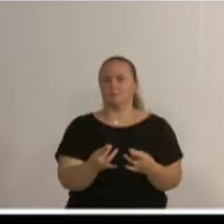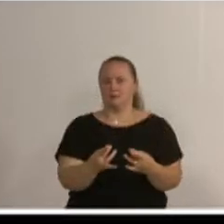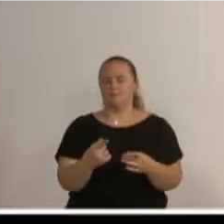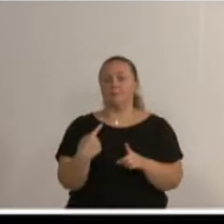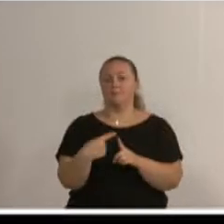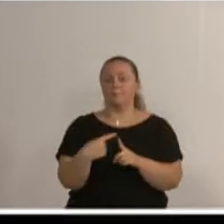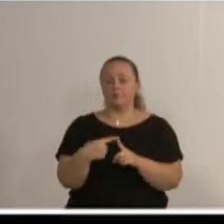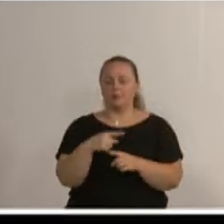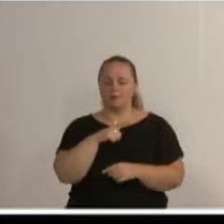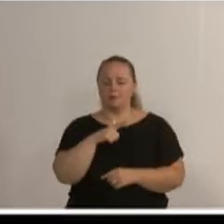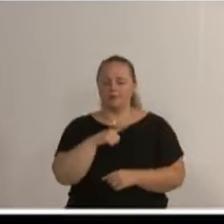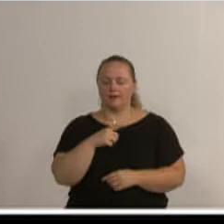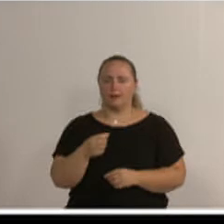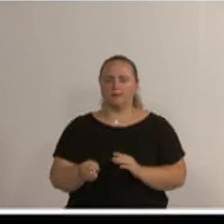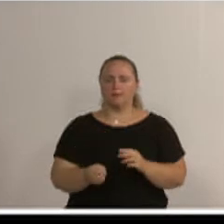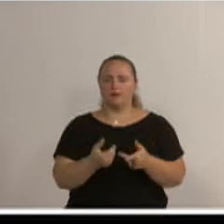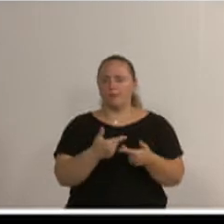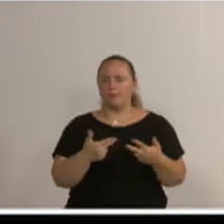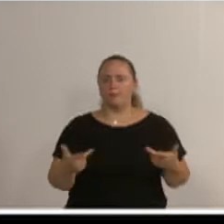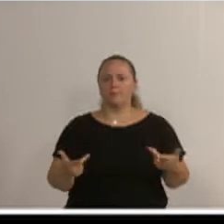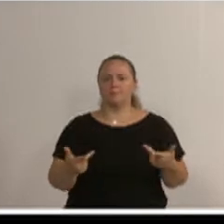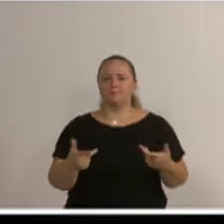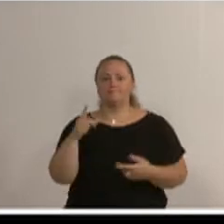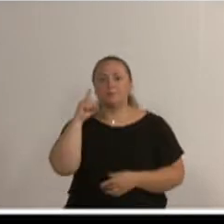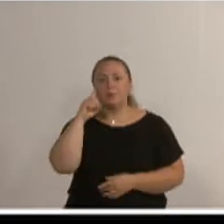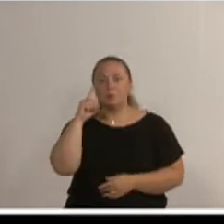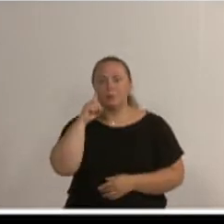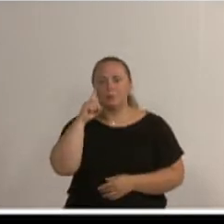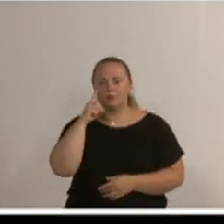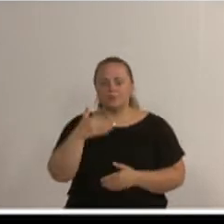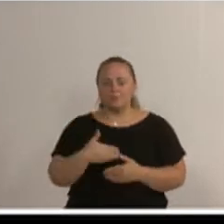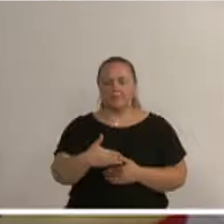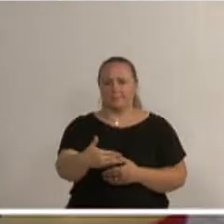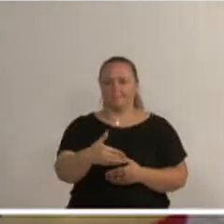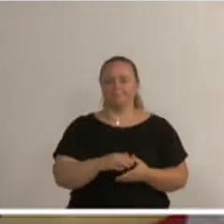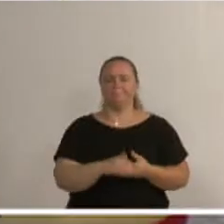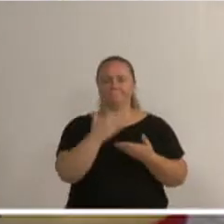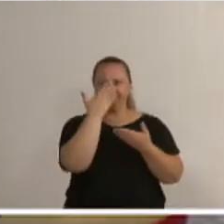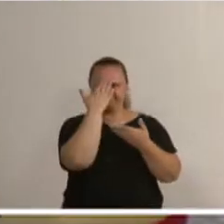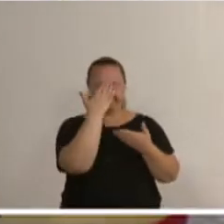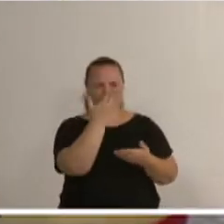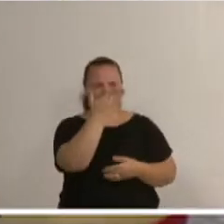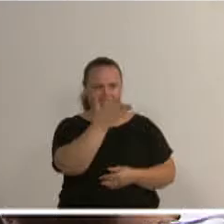são coisas que refletem no nosso dia a dia. Obrigado. Obrigado, senhor Henrich.